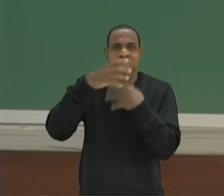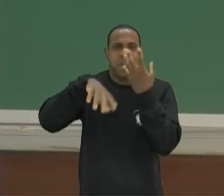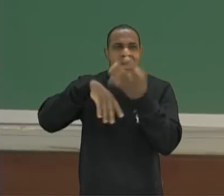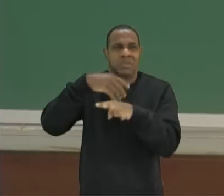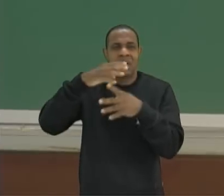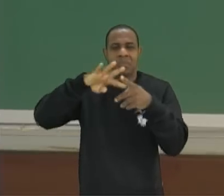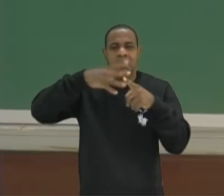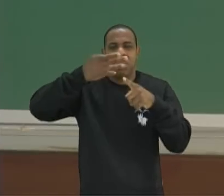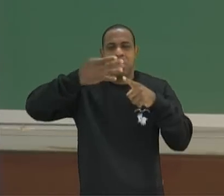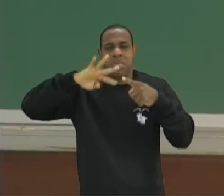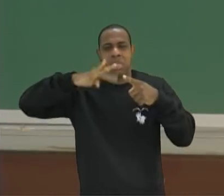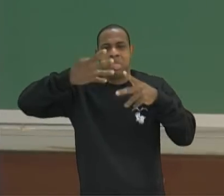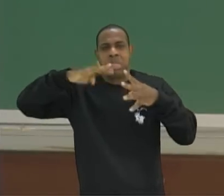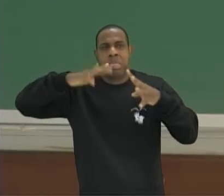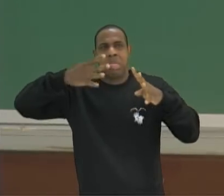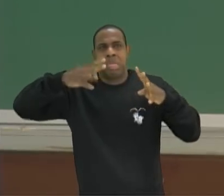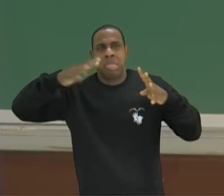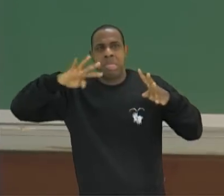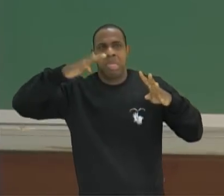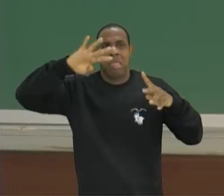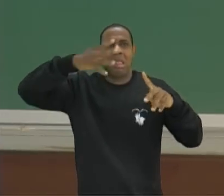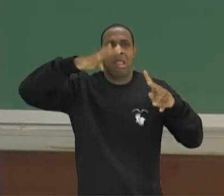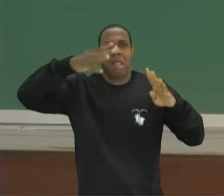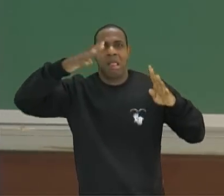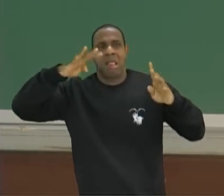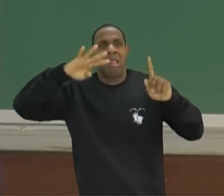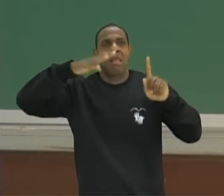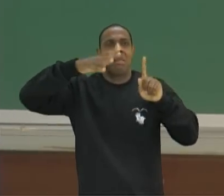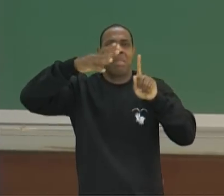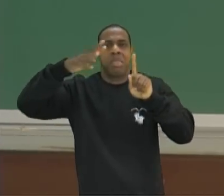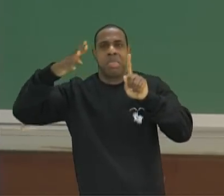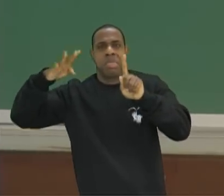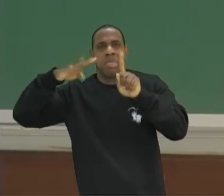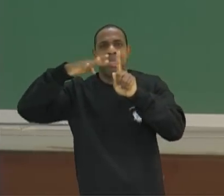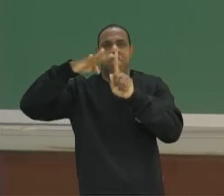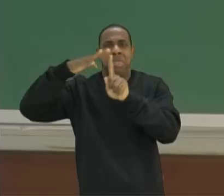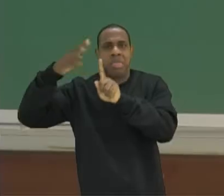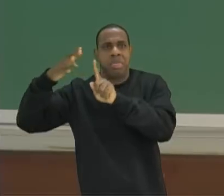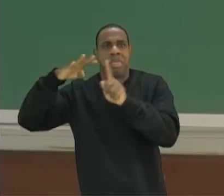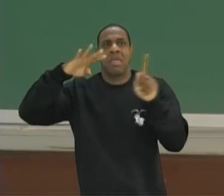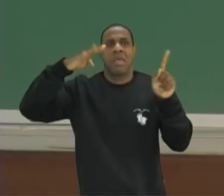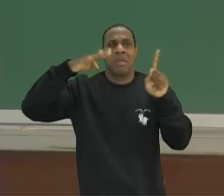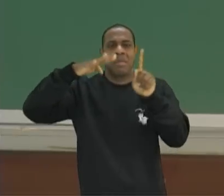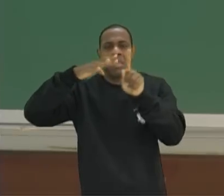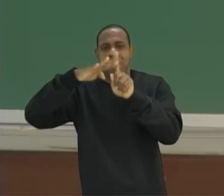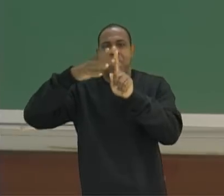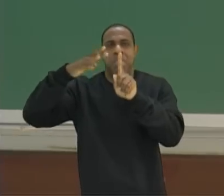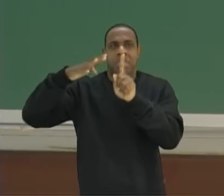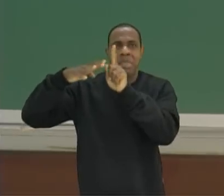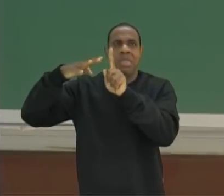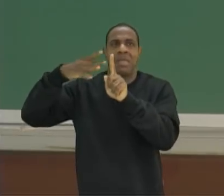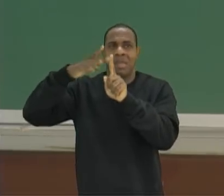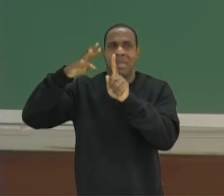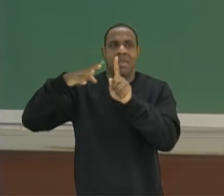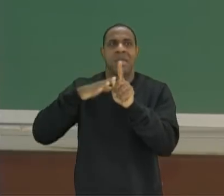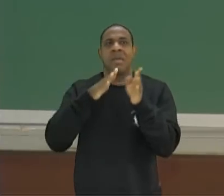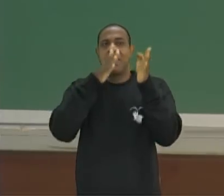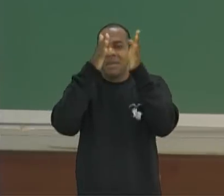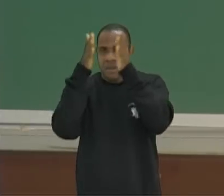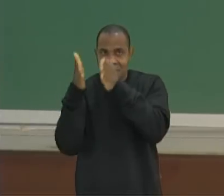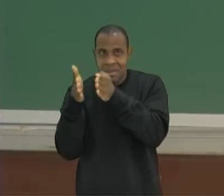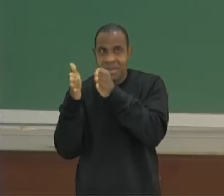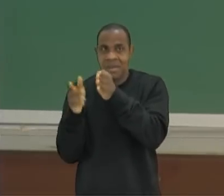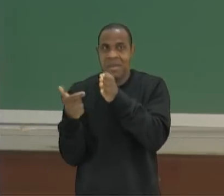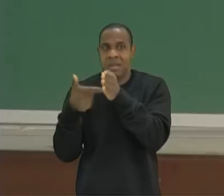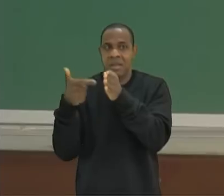você tem um conjunto de inúmeras ondas que vão estar passando e você tem um novo obstáculo. Percebam que